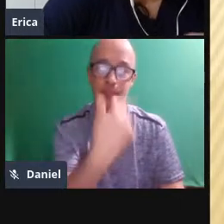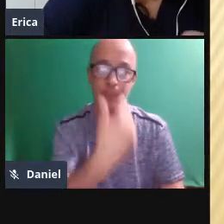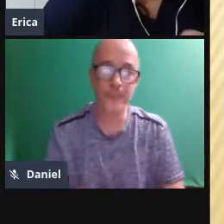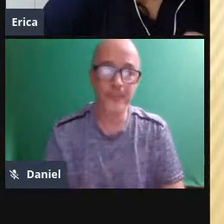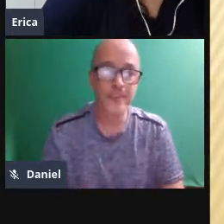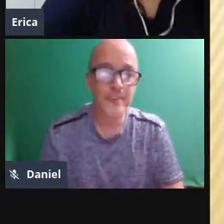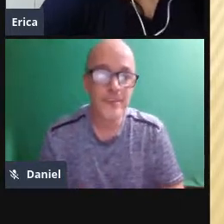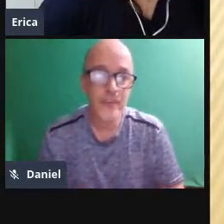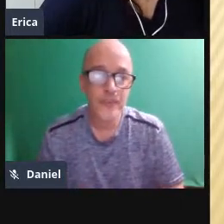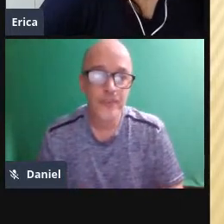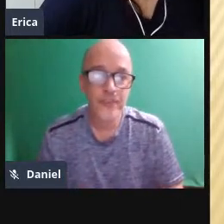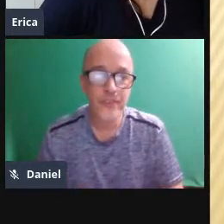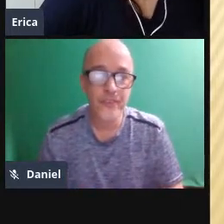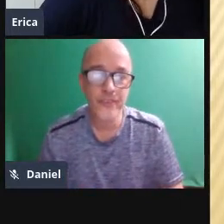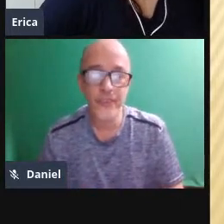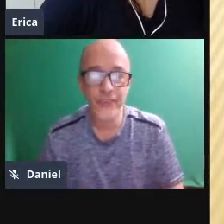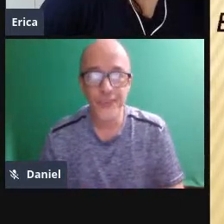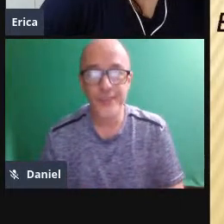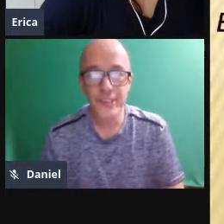Tá?